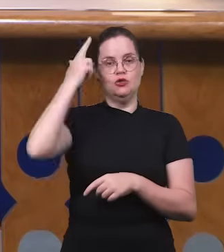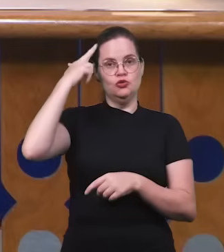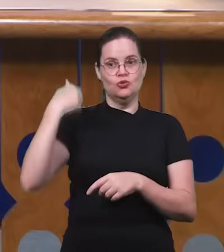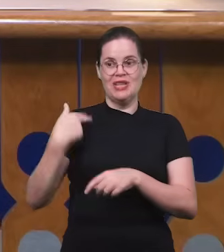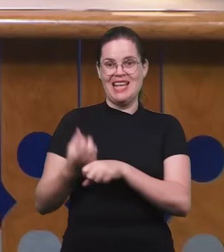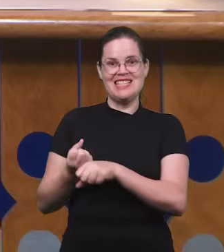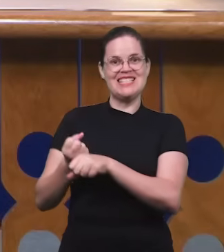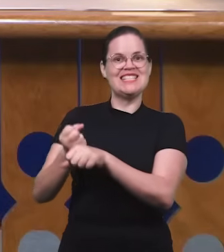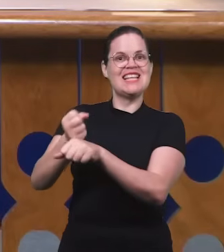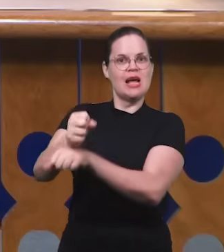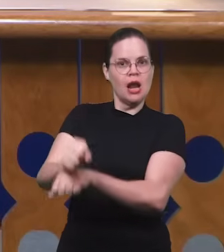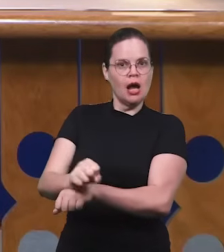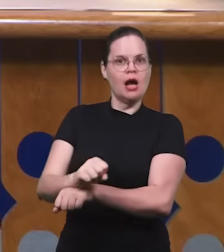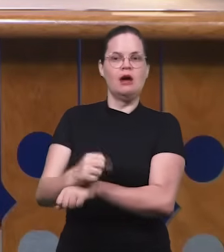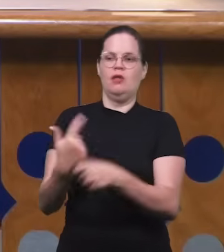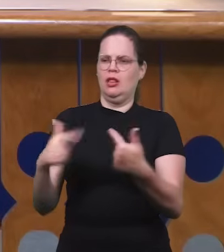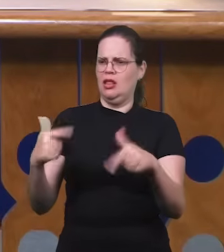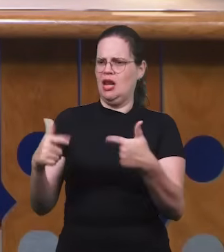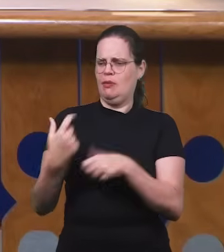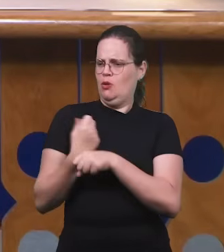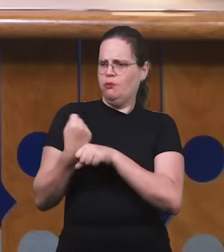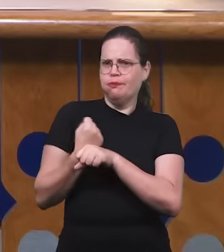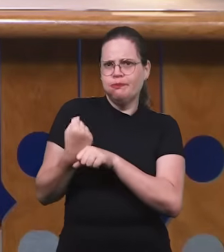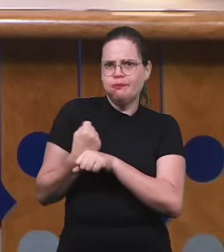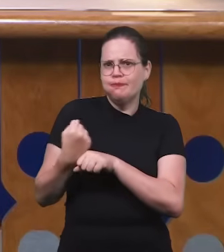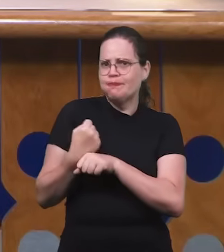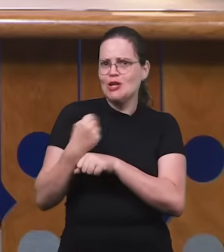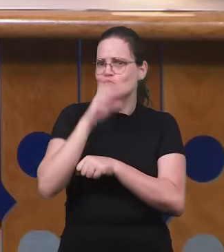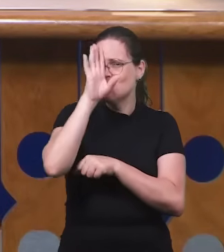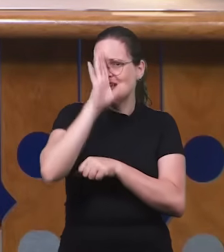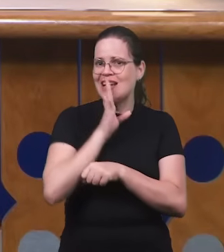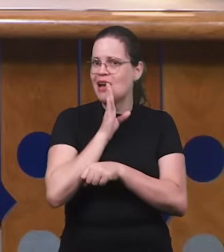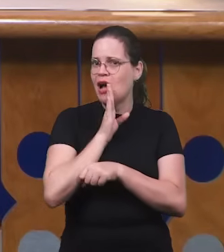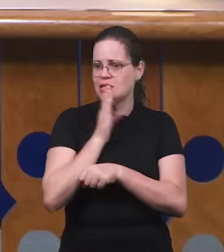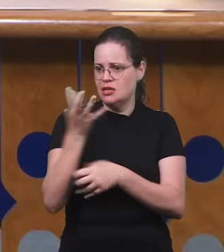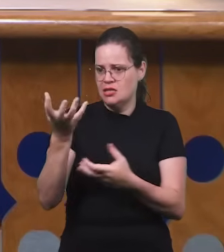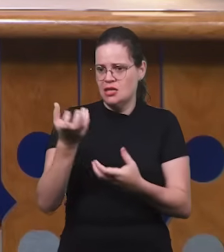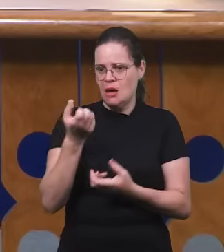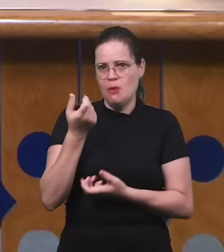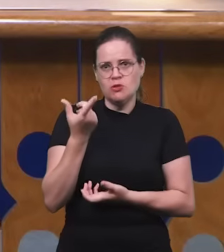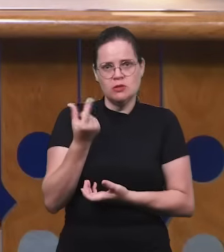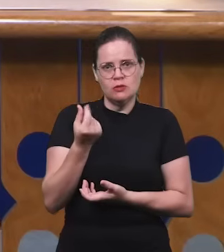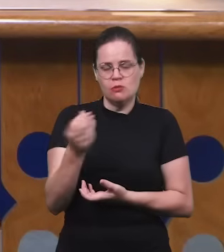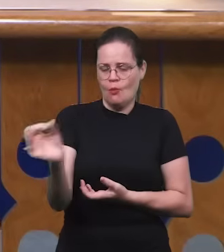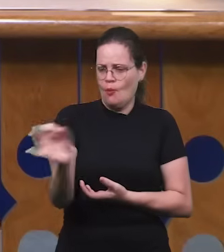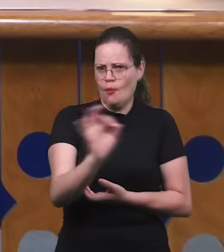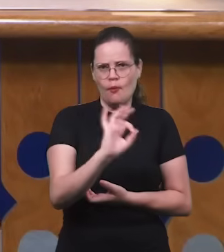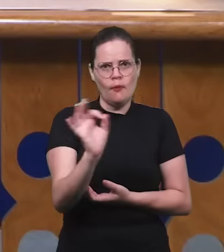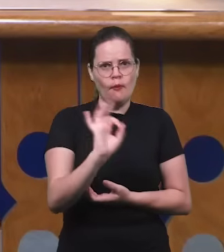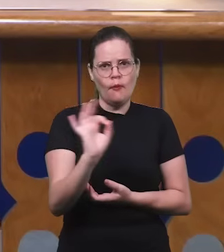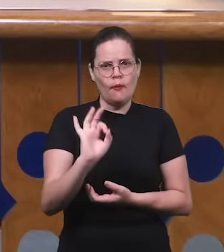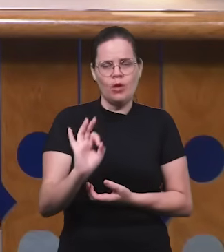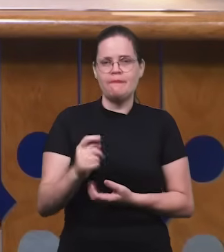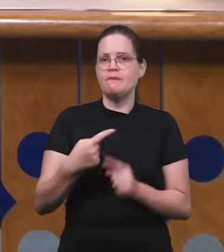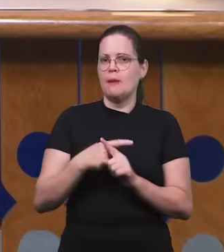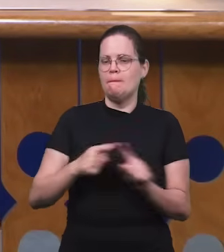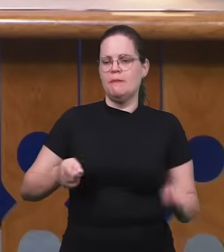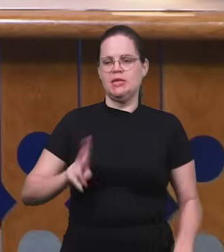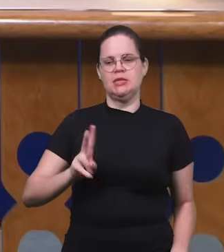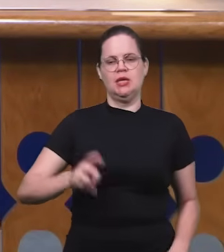trabalhou por muitos anos e sempre manteve ali uma postura